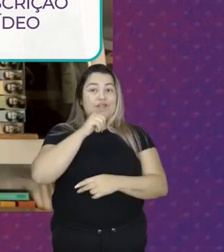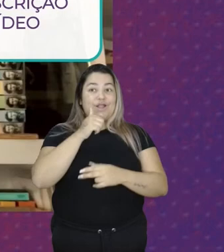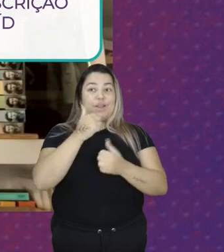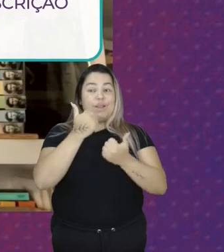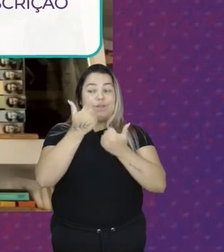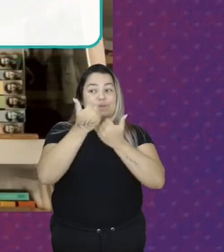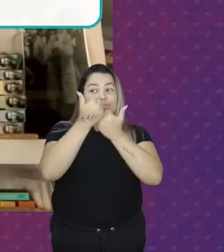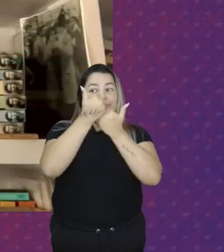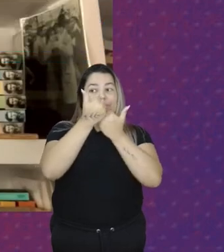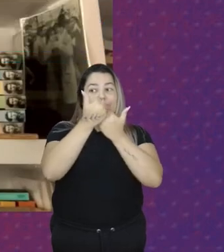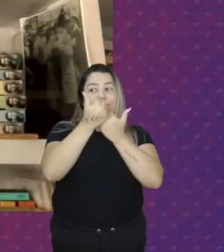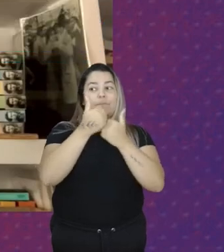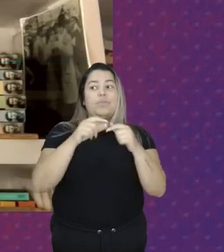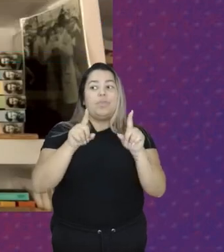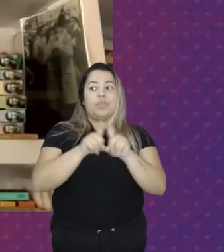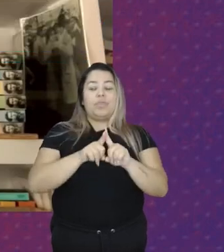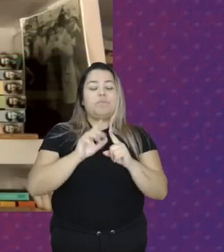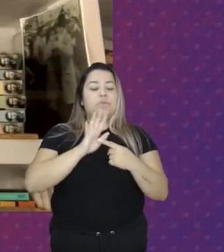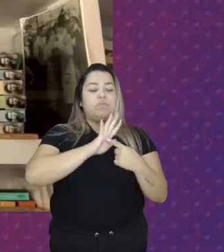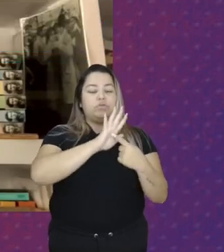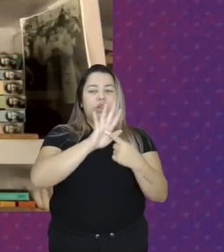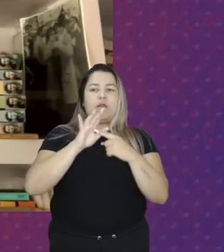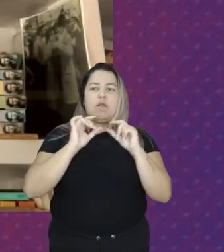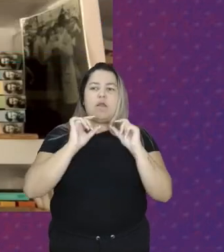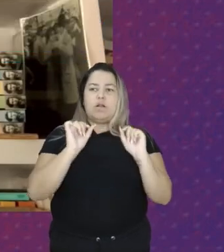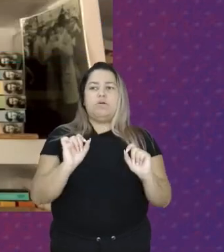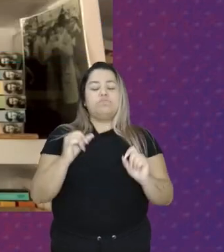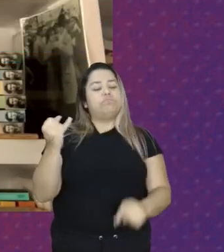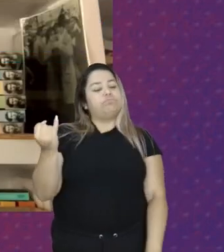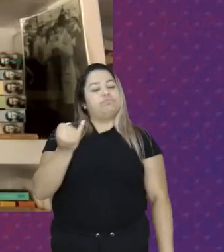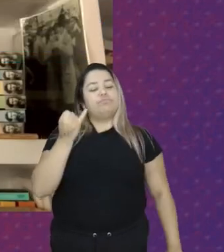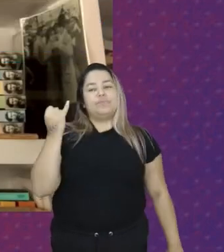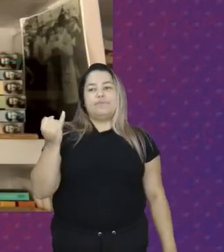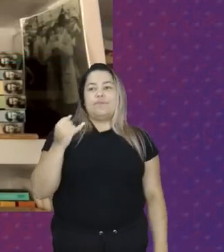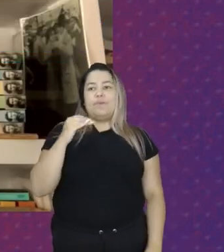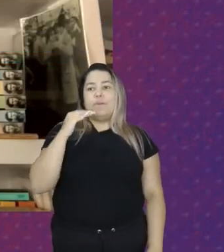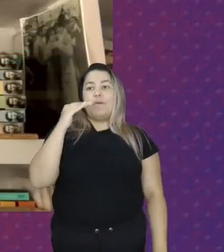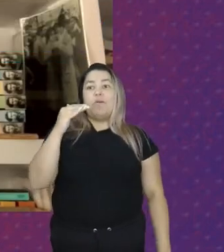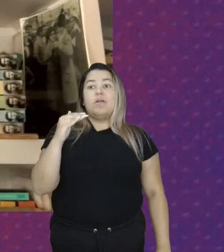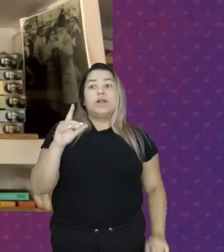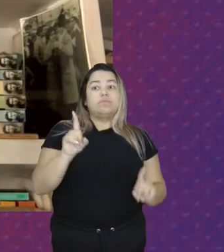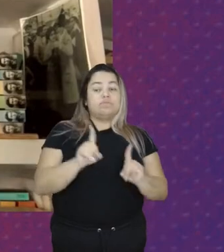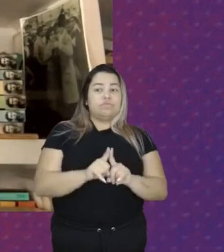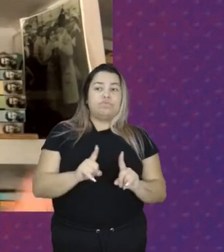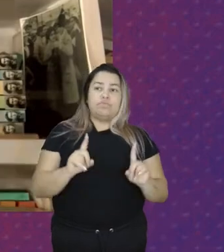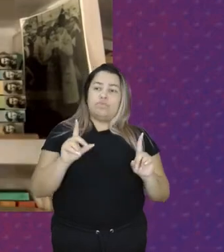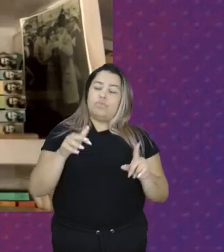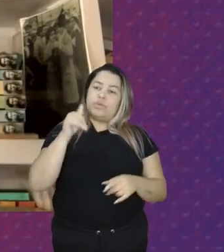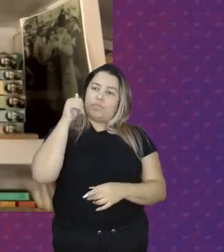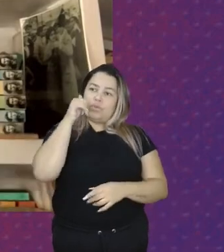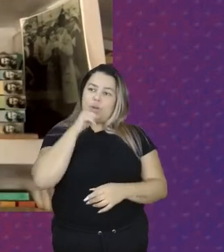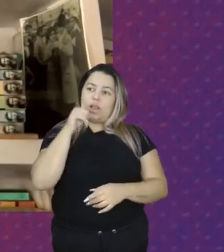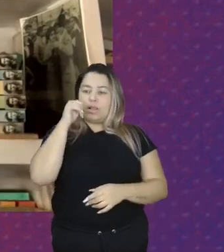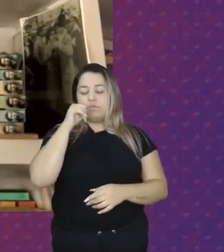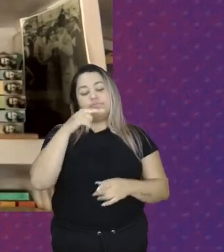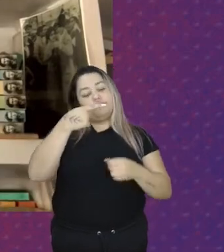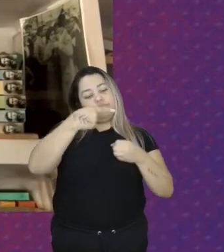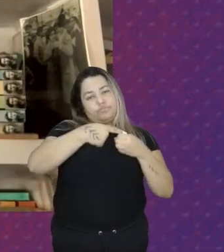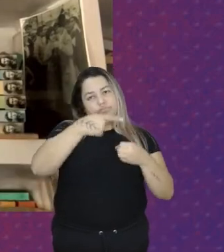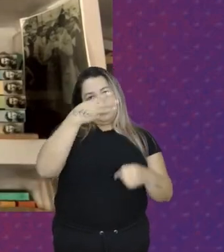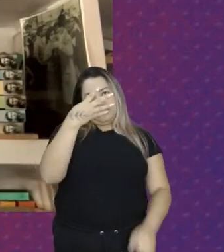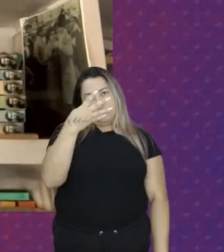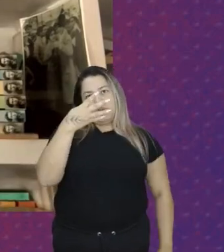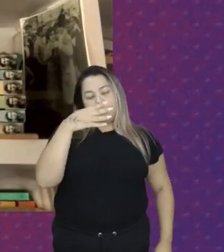janeiro. E eles mostraram algo muito importante, né? Foi um bloco sobre mulheres e cidades, com